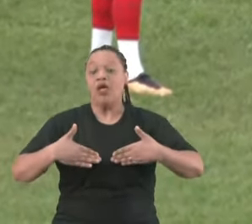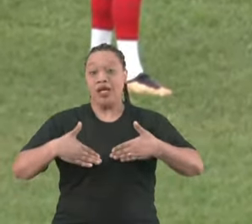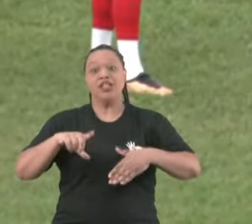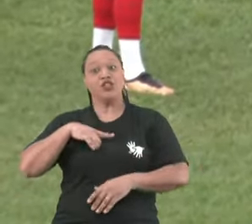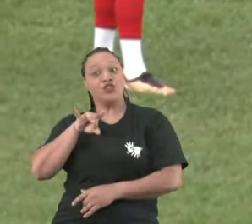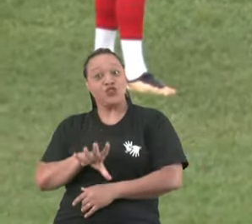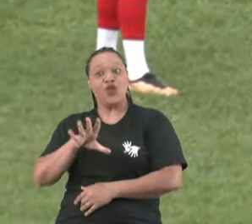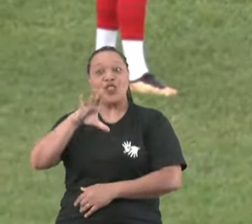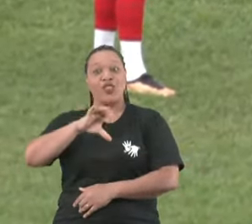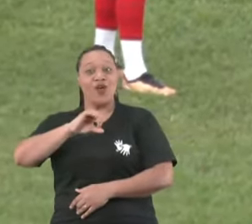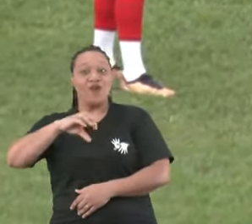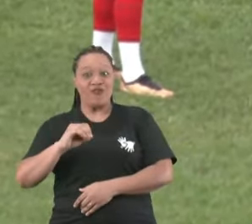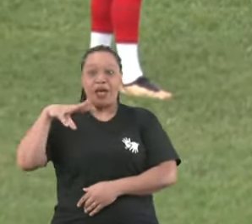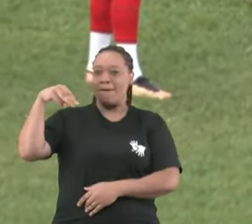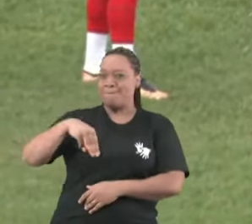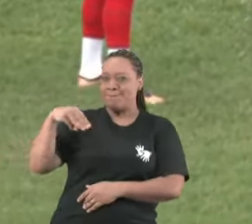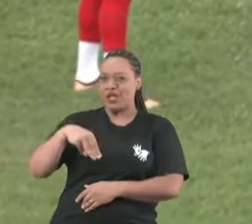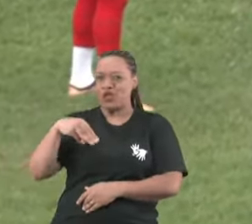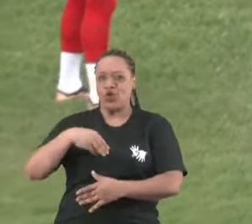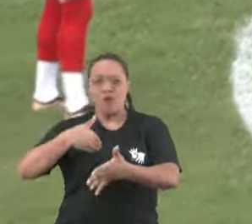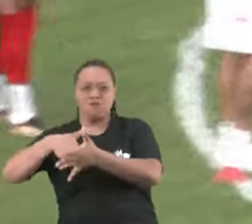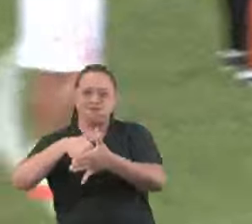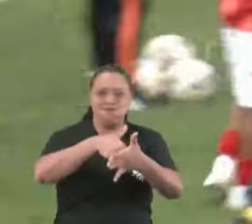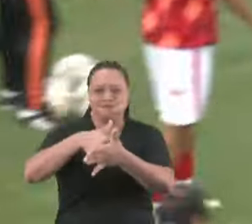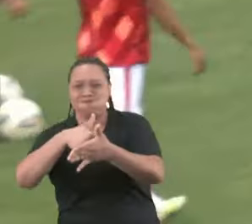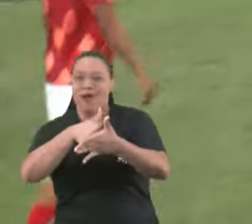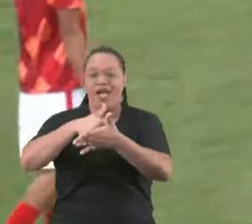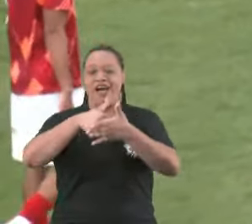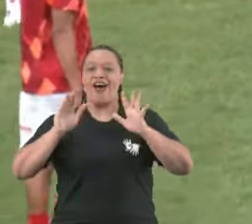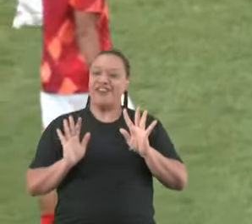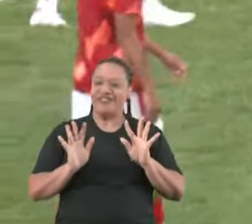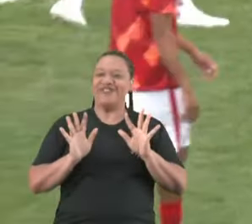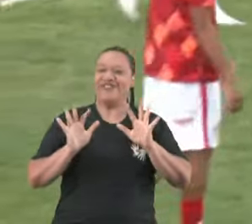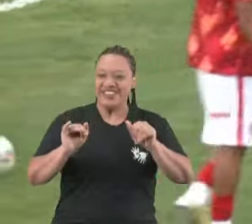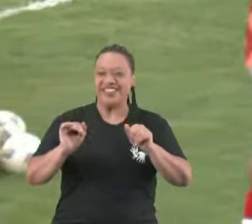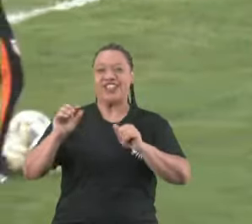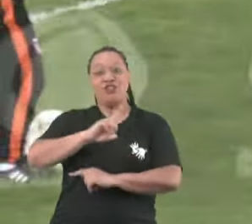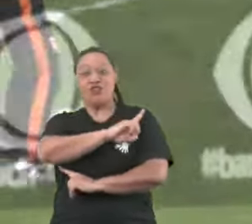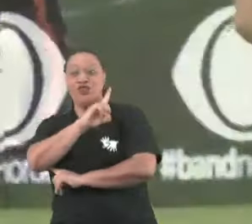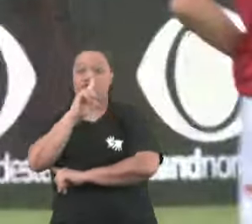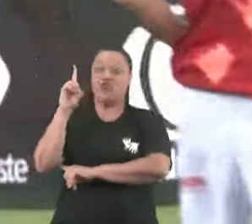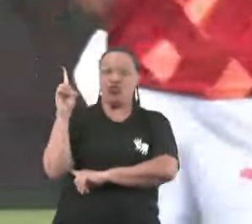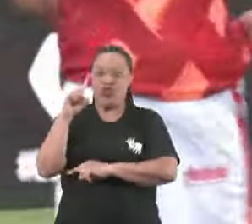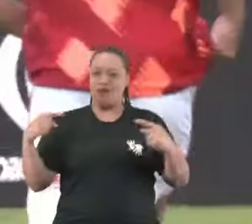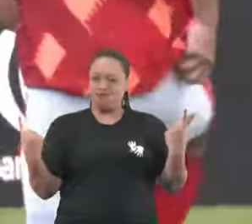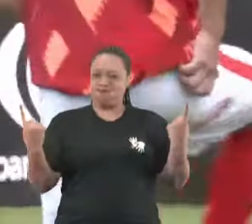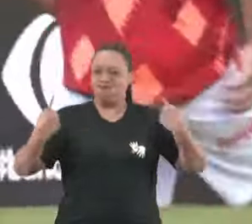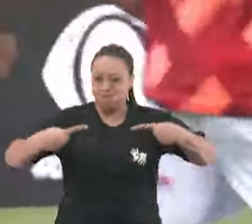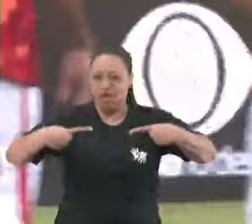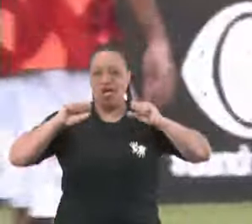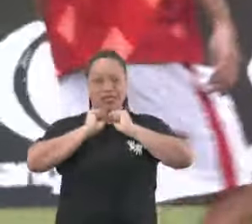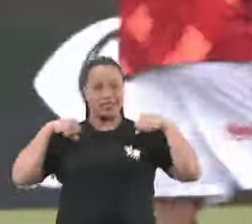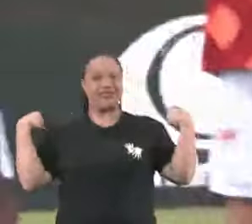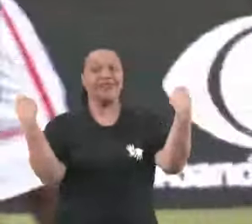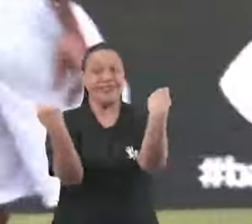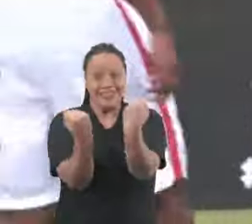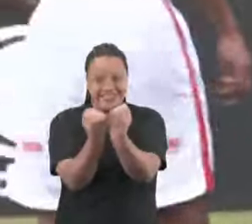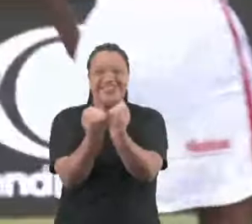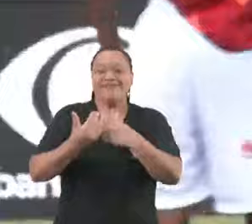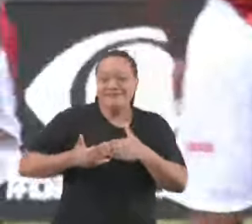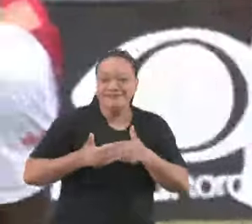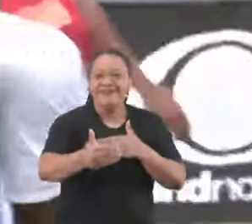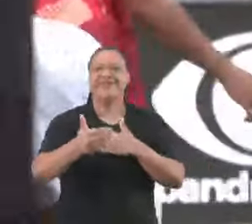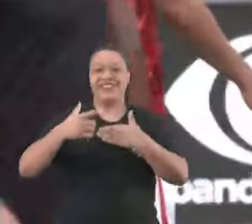só 90 minutos, porque no final vai ser lá no dia 6, no estádio Rei Pelé. Daqui a pouco eu trago